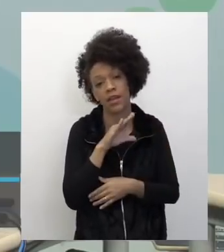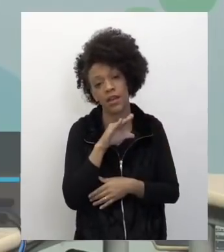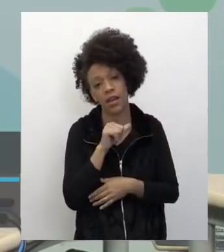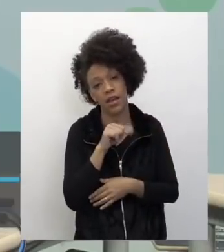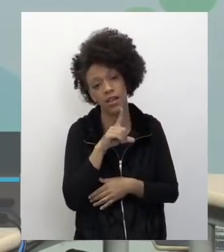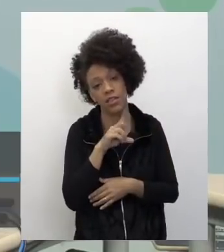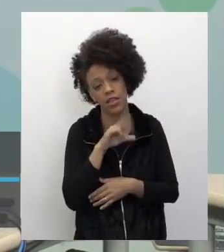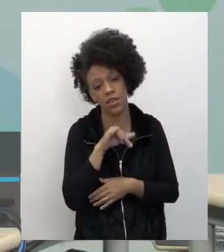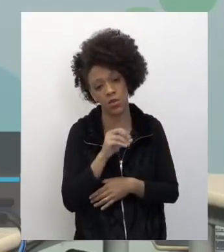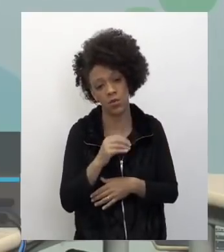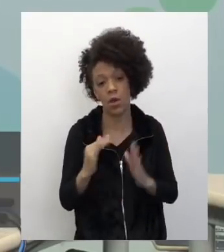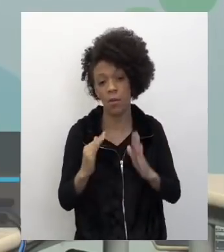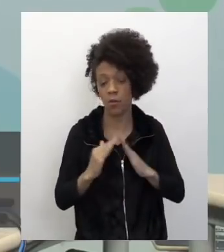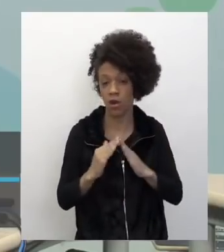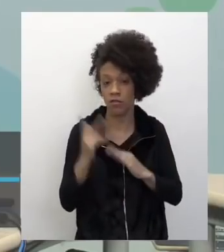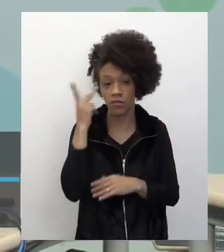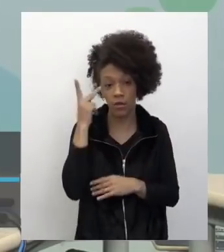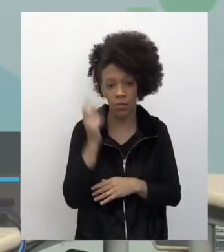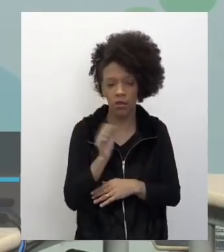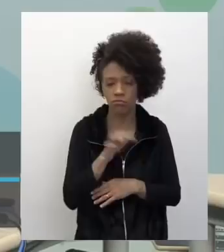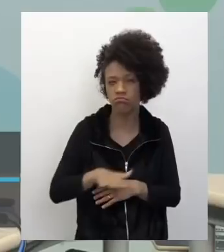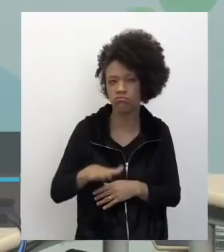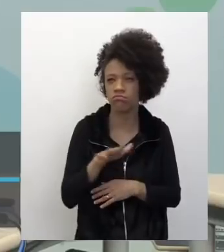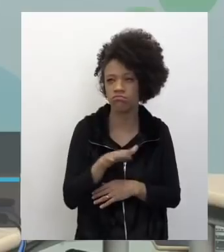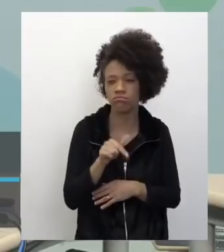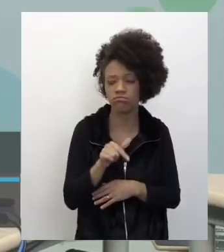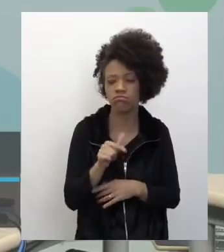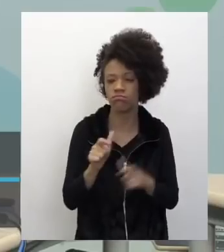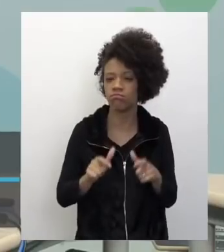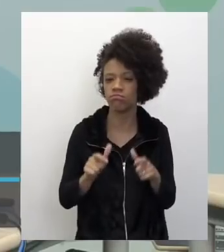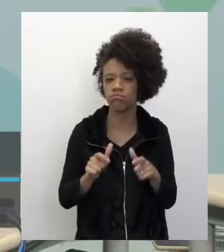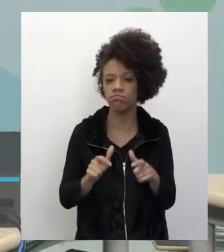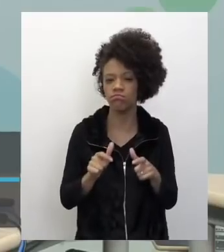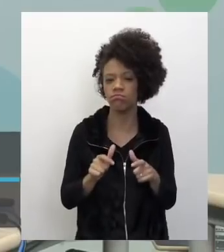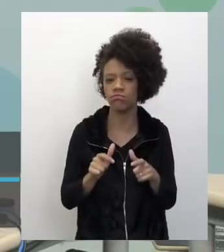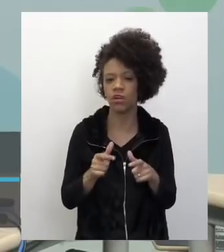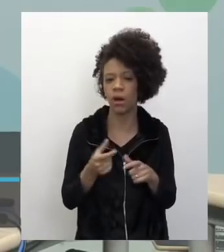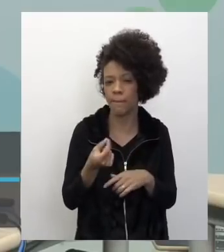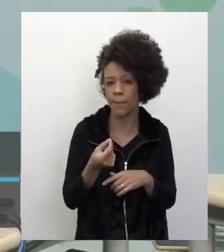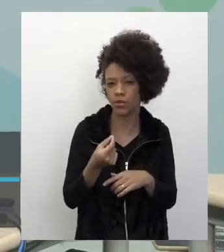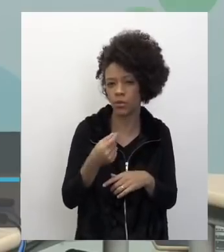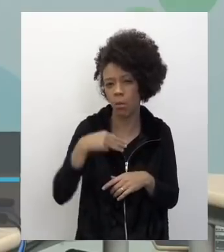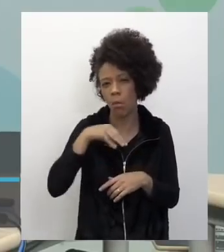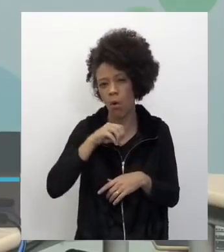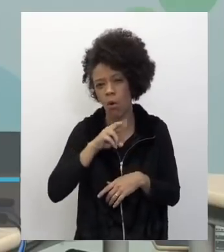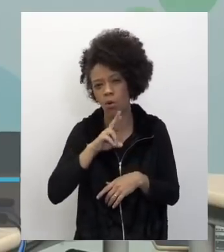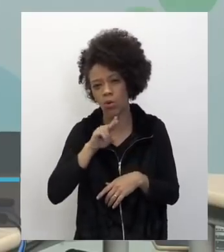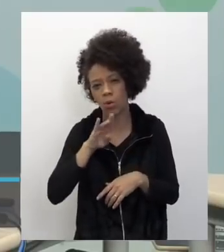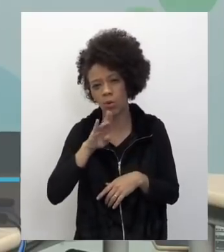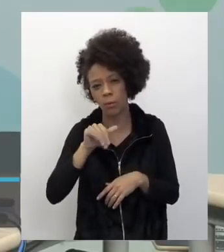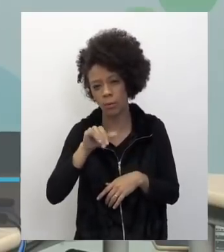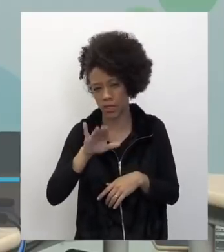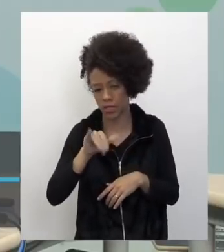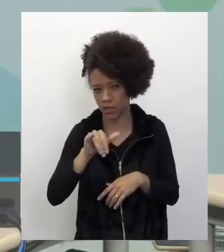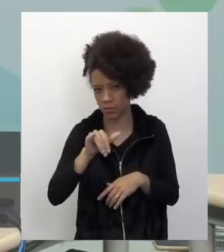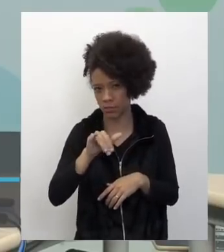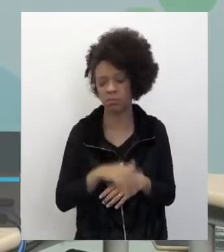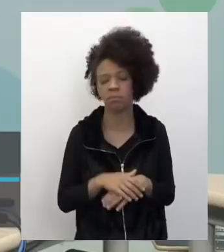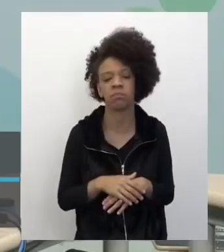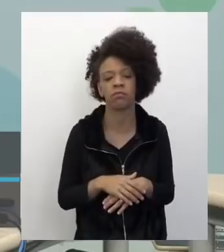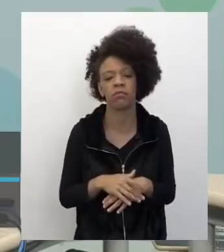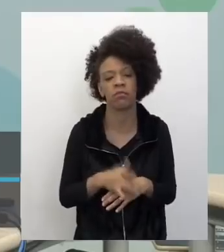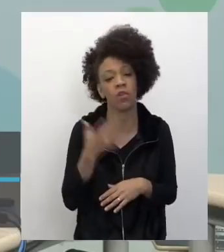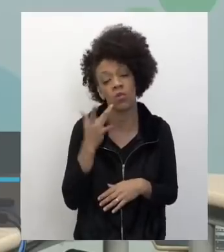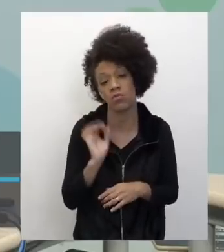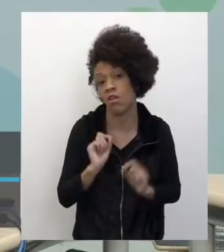São Paulo, né? Ficavam ali naquela região ali perto da Ponte do Morumbi, não sei agora onde eles foram, né? Porque esse